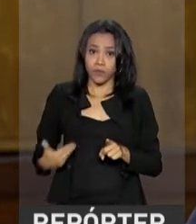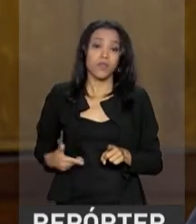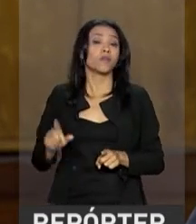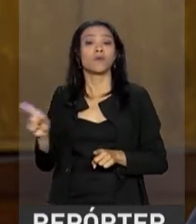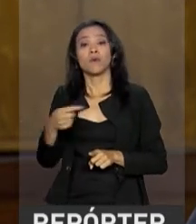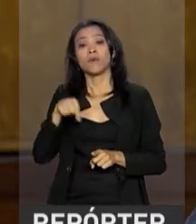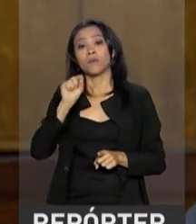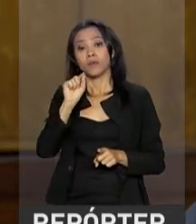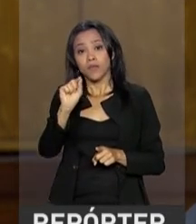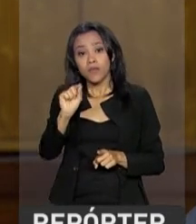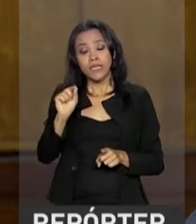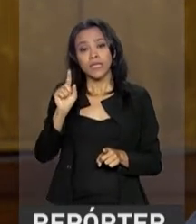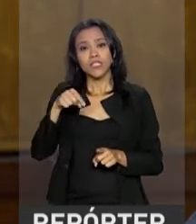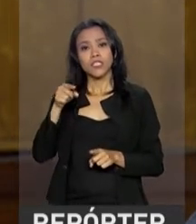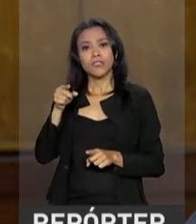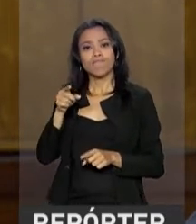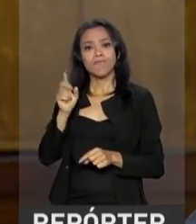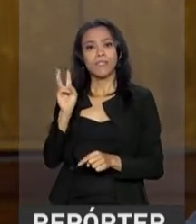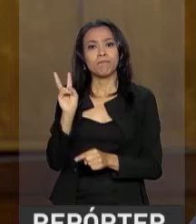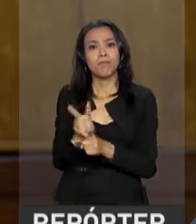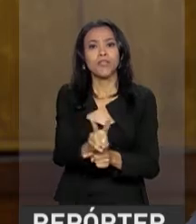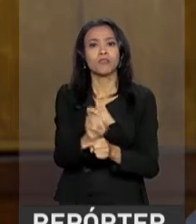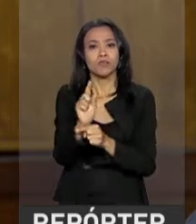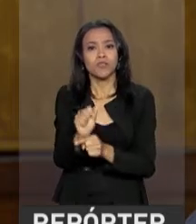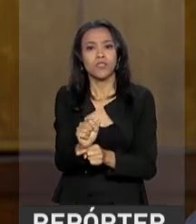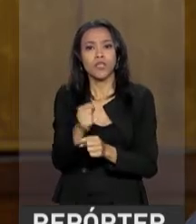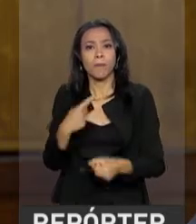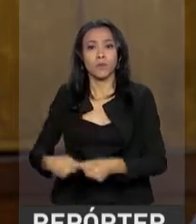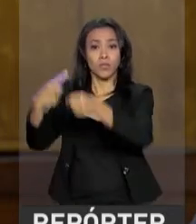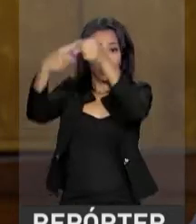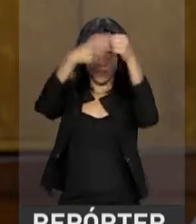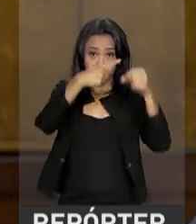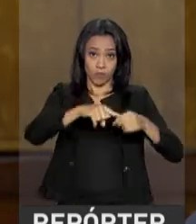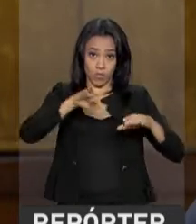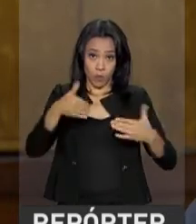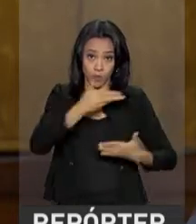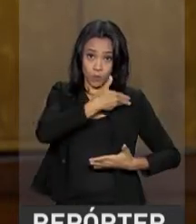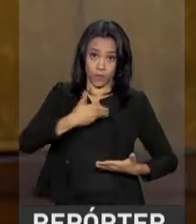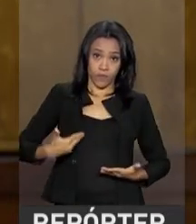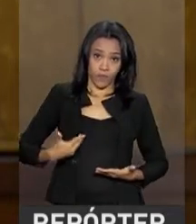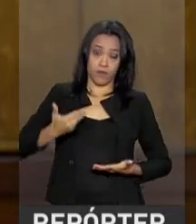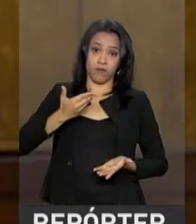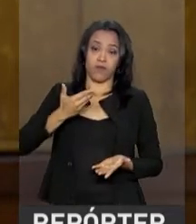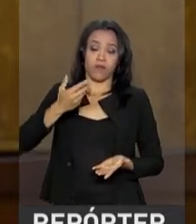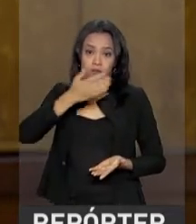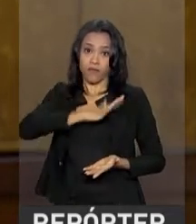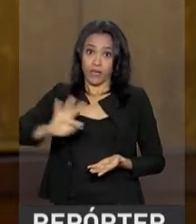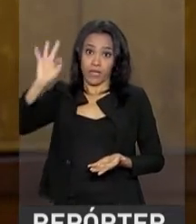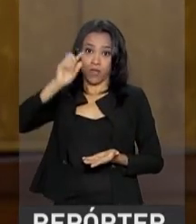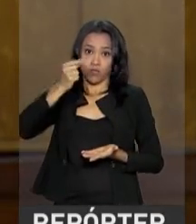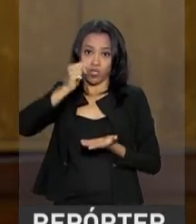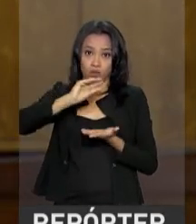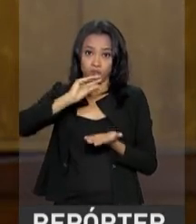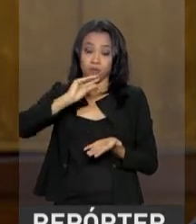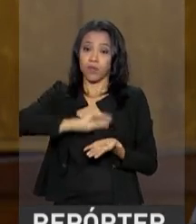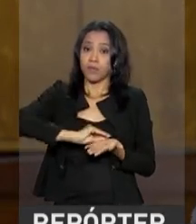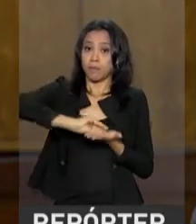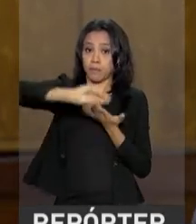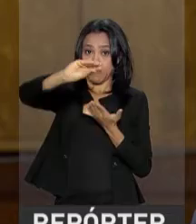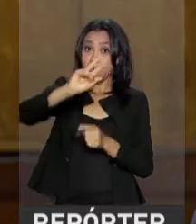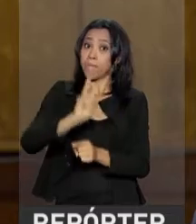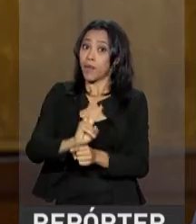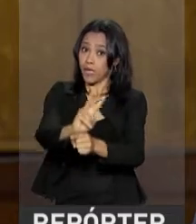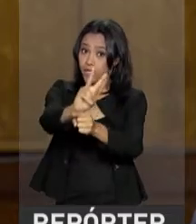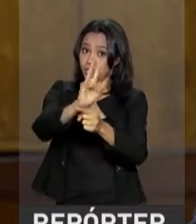de empréstimos a municípios porque quando você empresta com o município em face de uma decisão gosta do governo o município pode